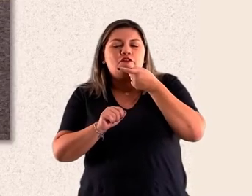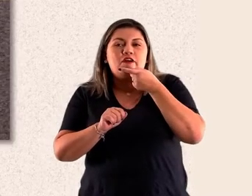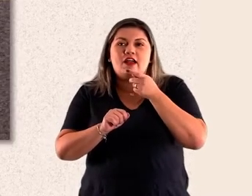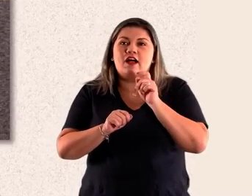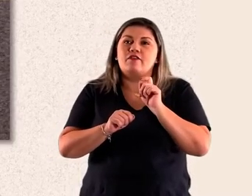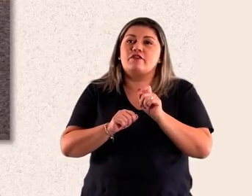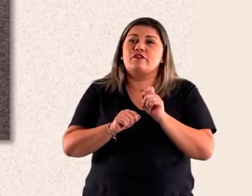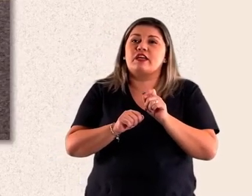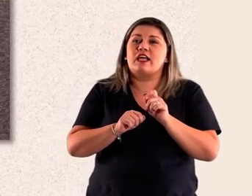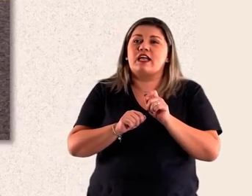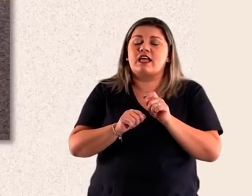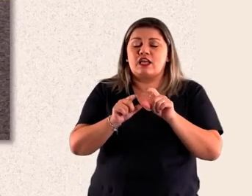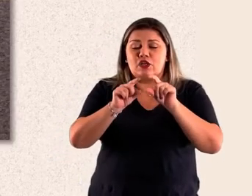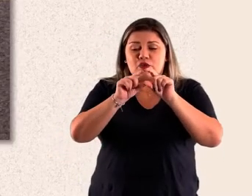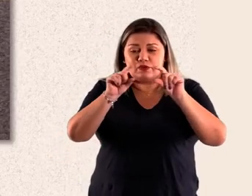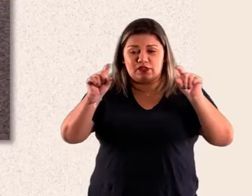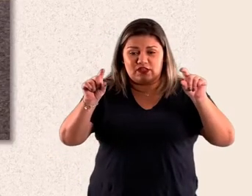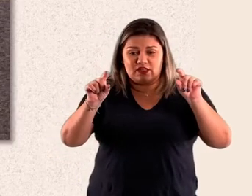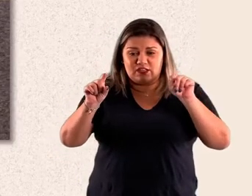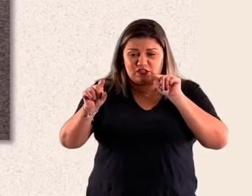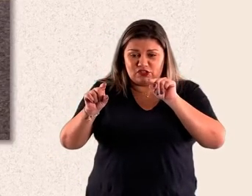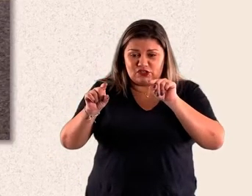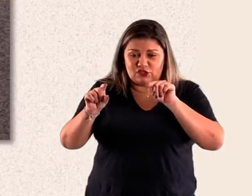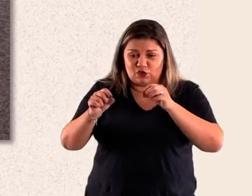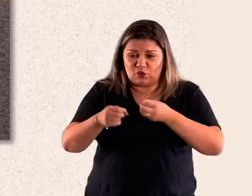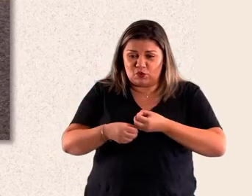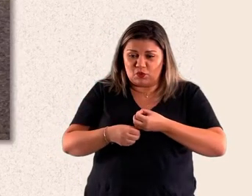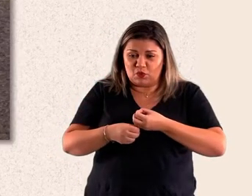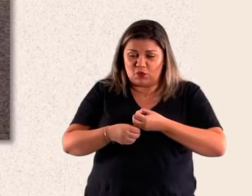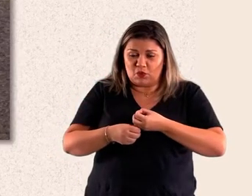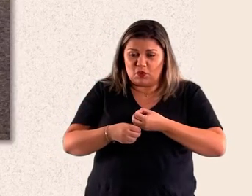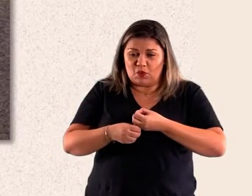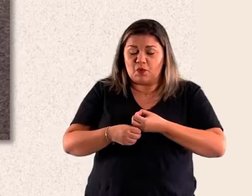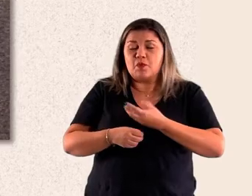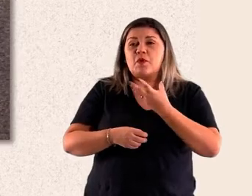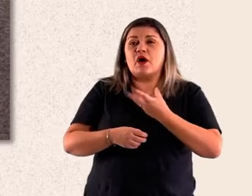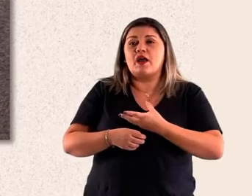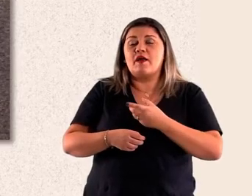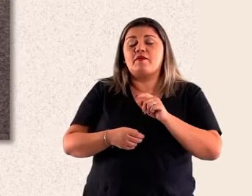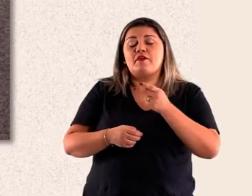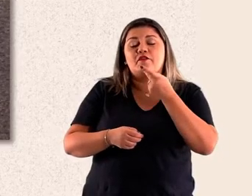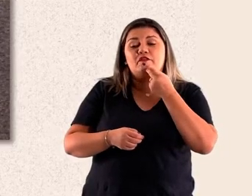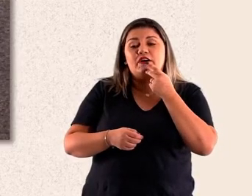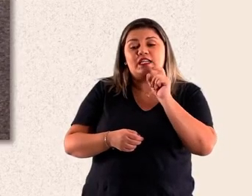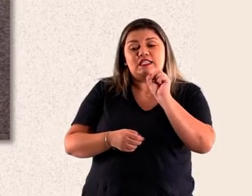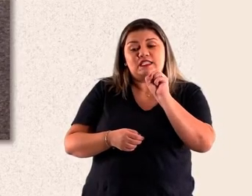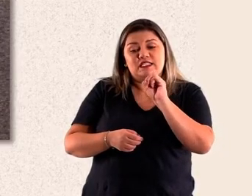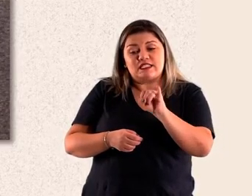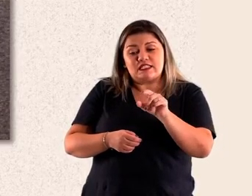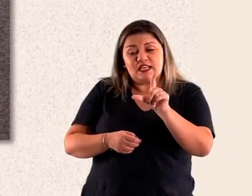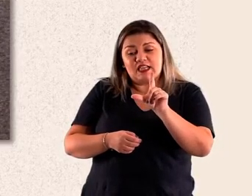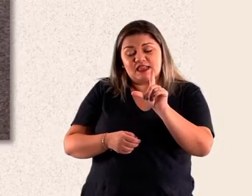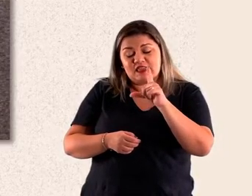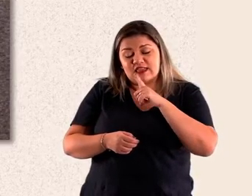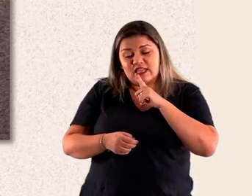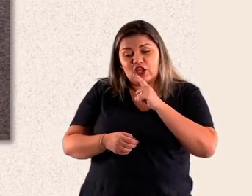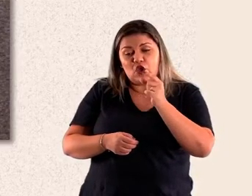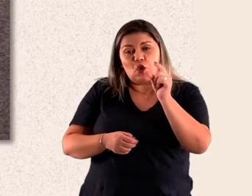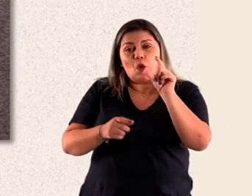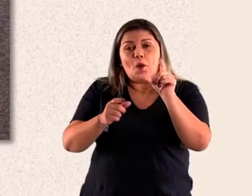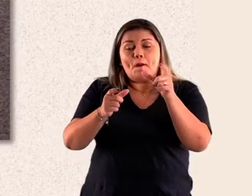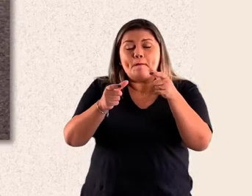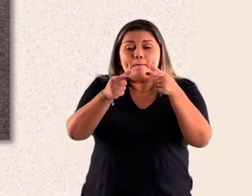dos três times é o seguinte que se um pedacinho de terra se destacam Torrão de terra se